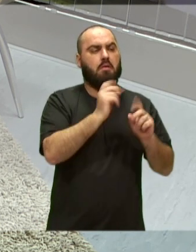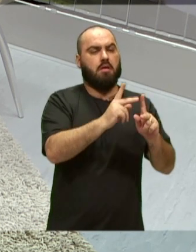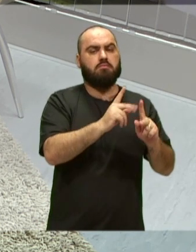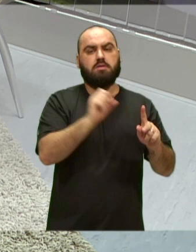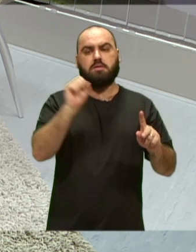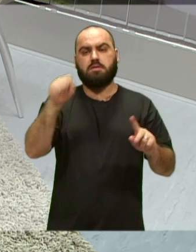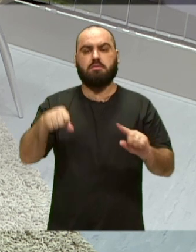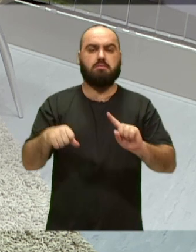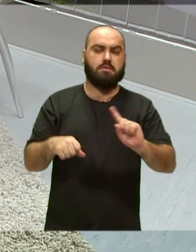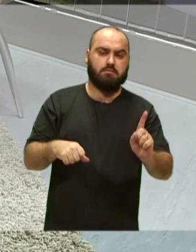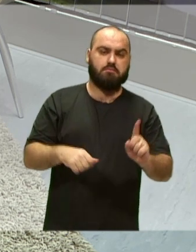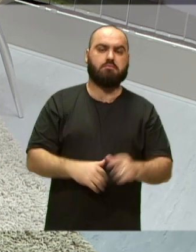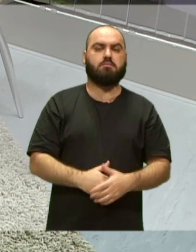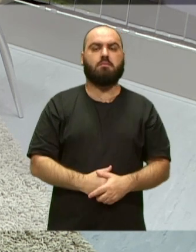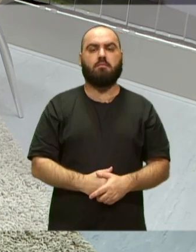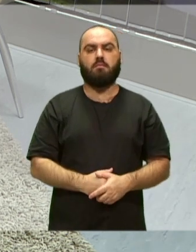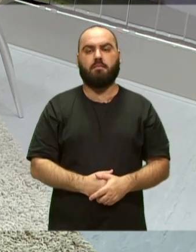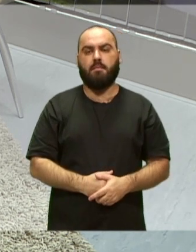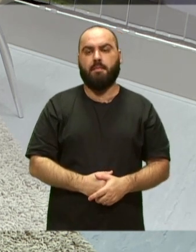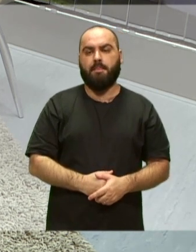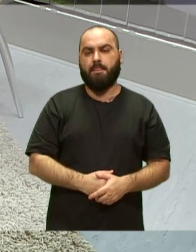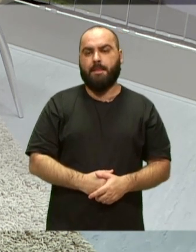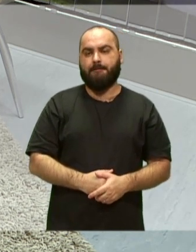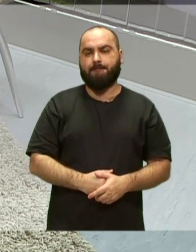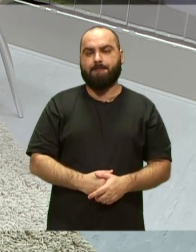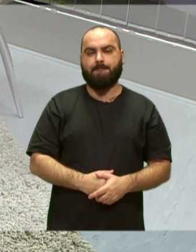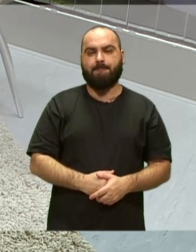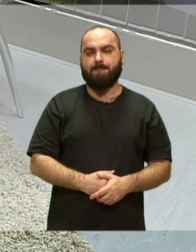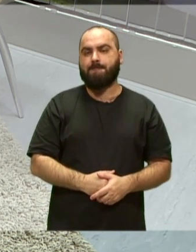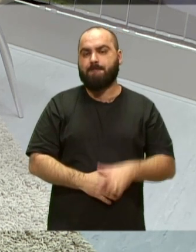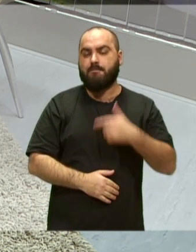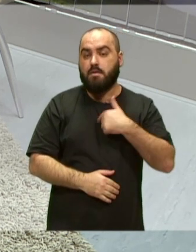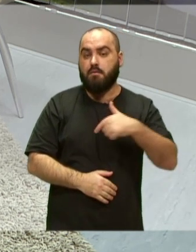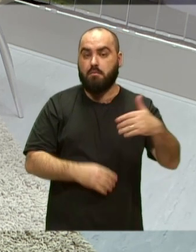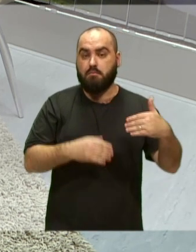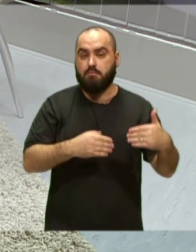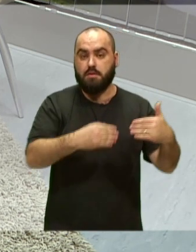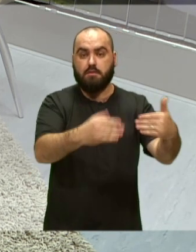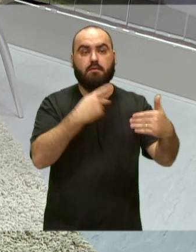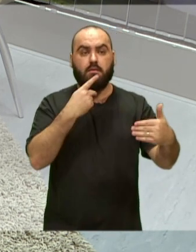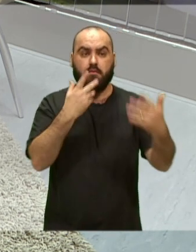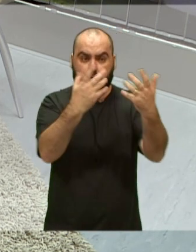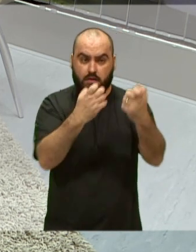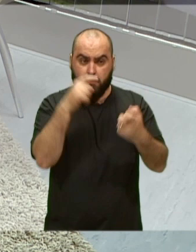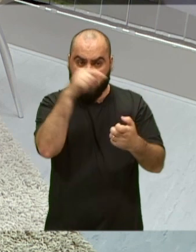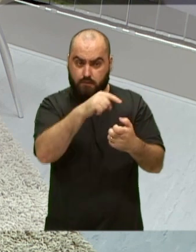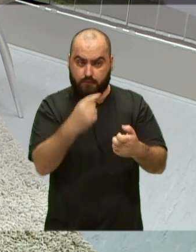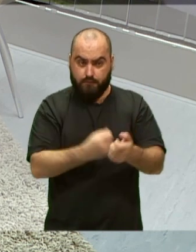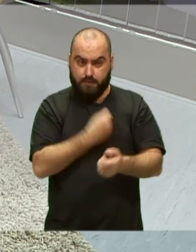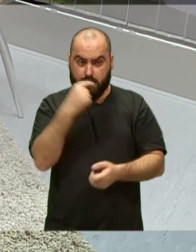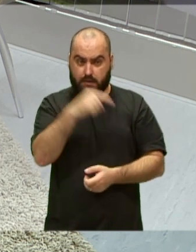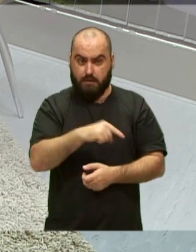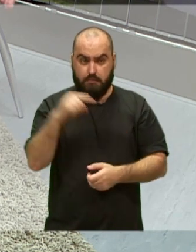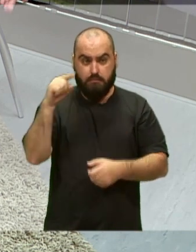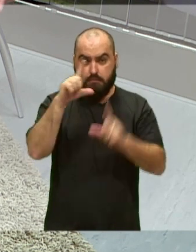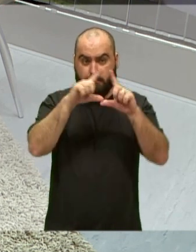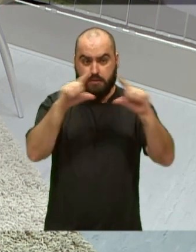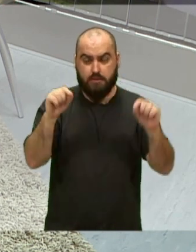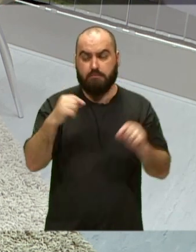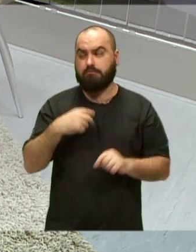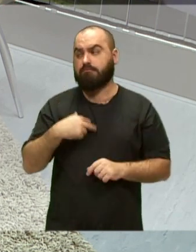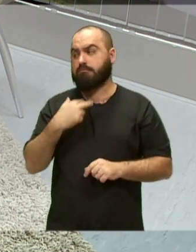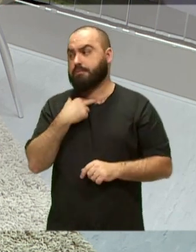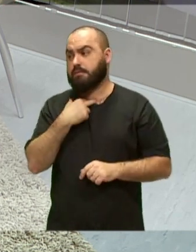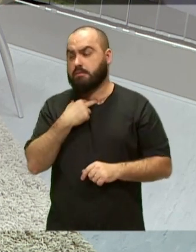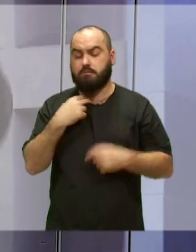várias vezes que eu tive que de uma hora para outra o próprio Ministro chegar e dizia eu queria que tu viesse aqui em em Brasília Ah mas eu não posso